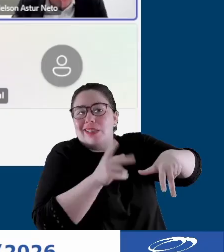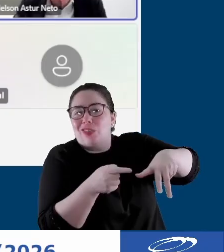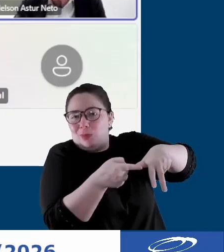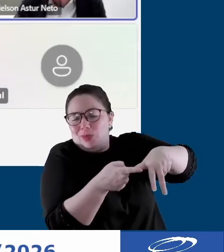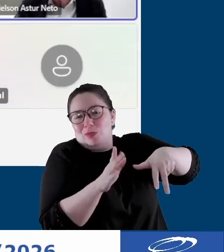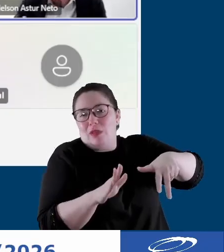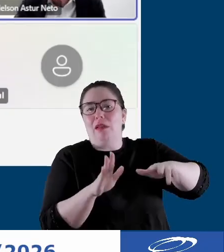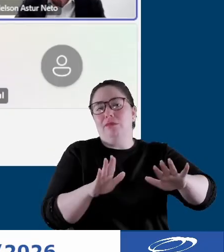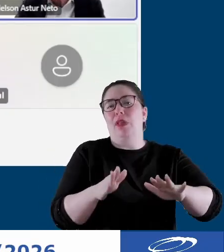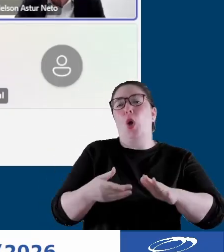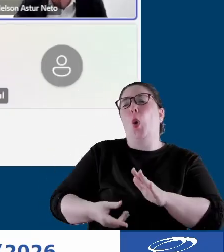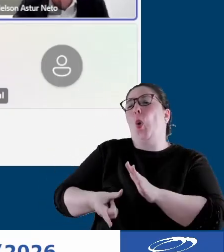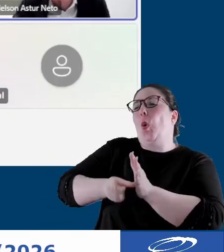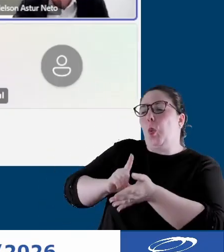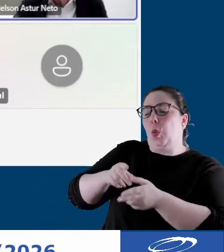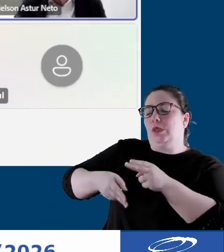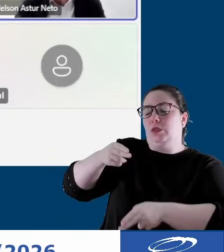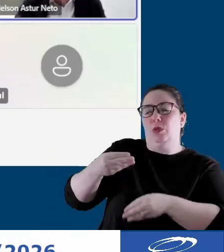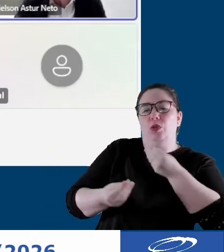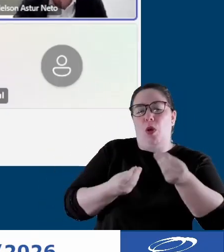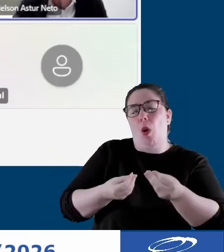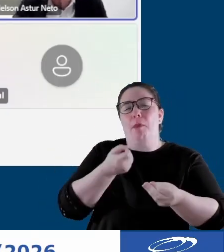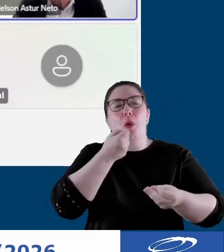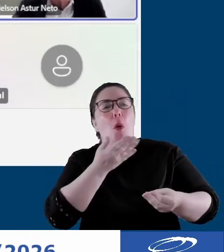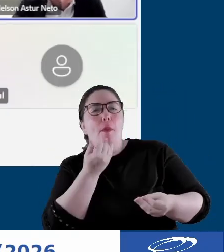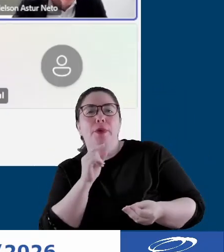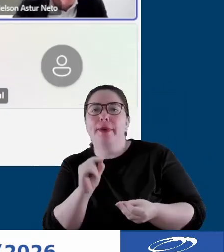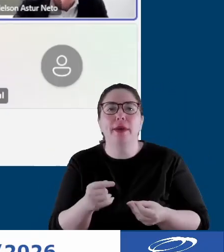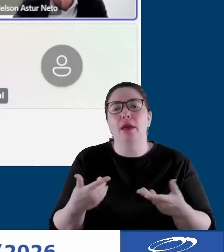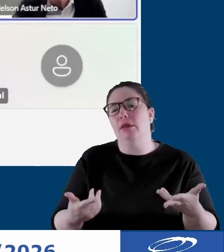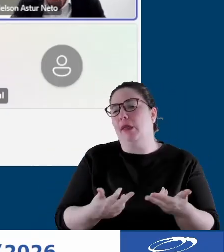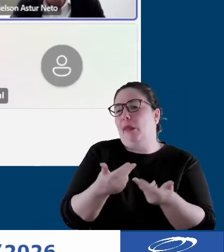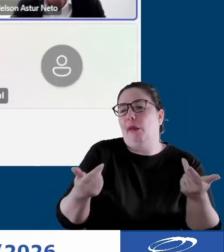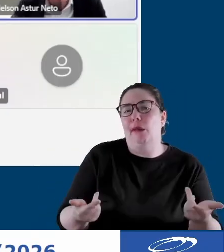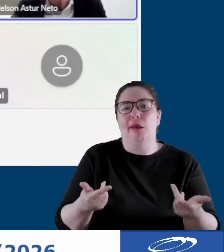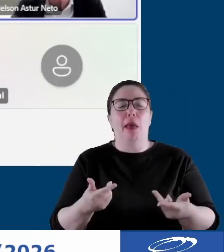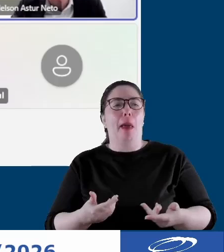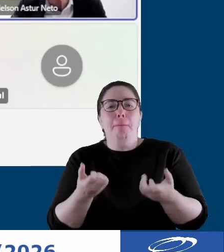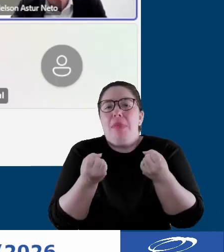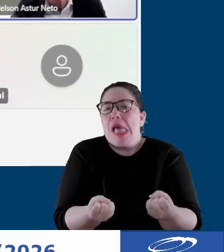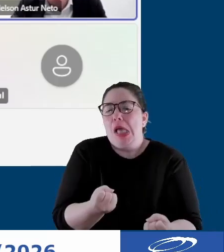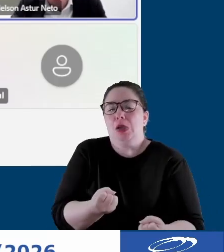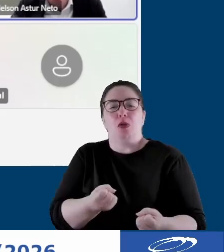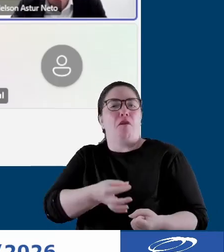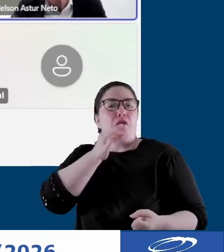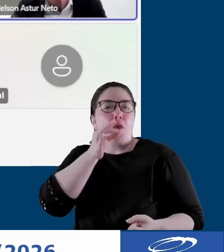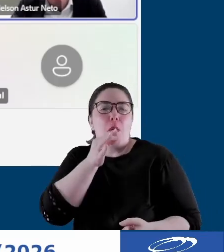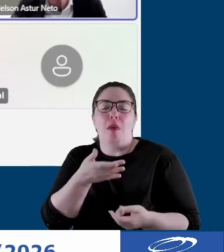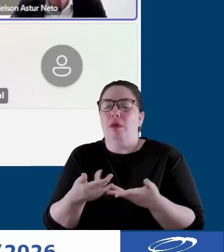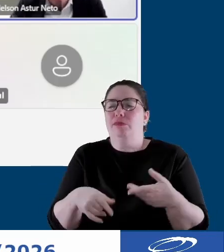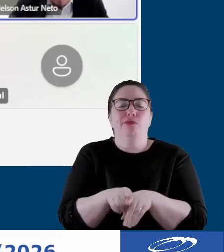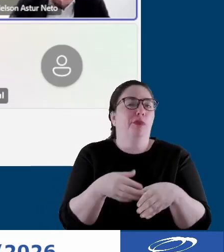pré-operatório, nutrição, reposição, preparo de solo, perda de peso, tabagismo, etc., que a gente vai falar sobre